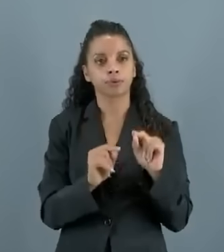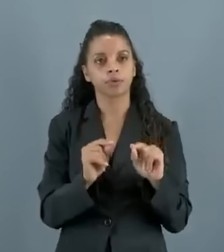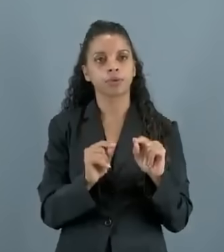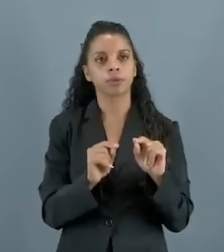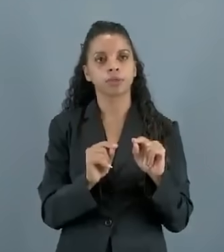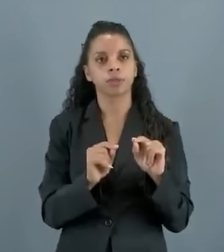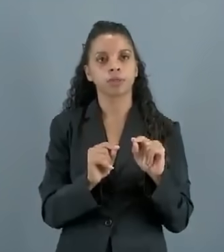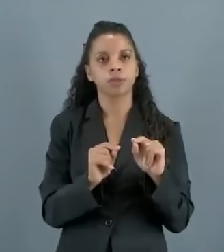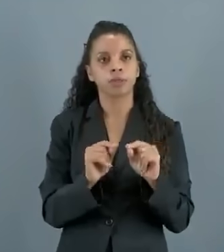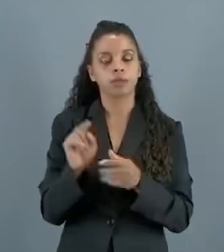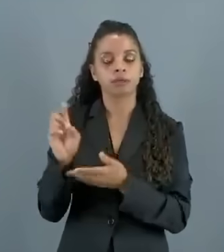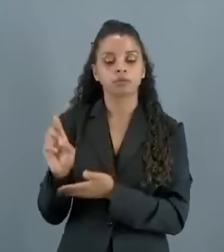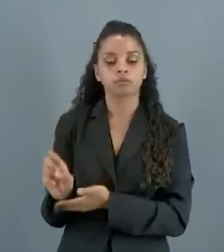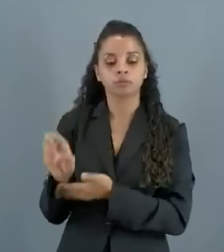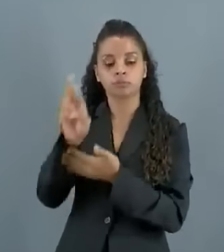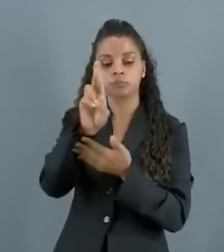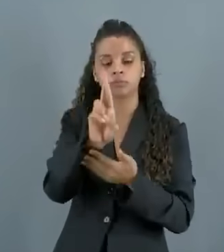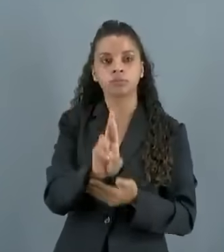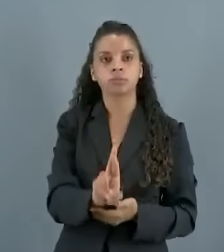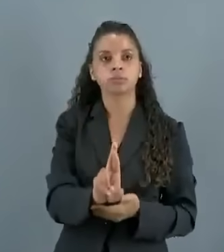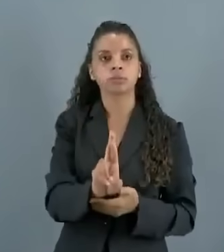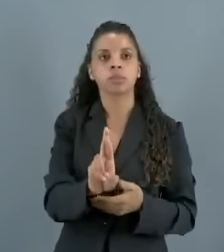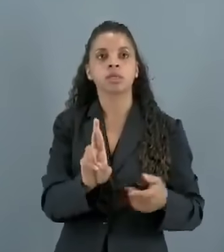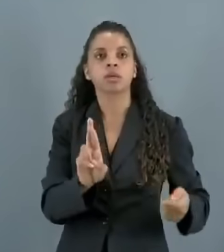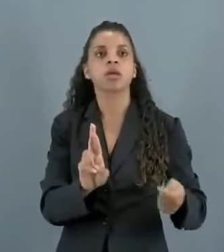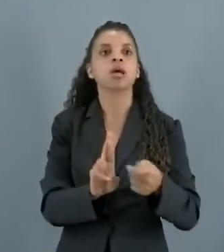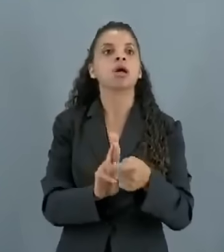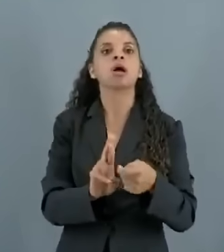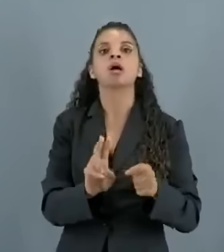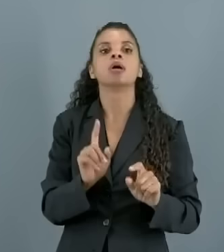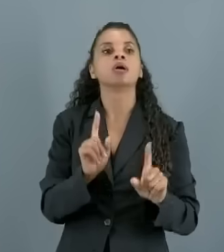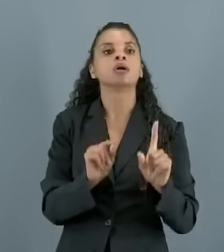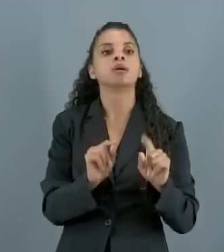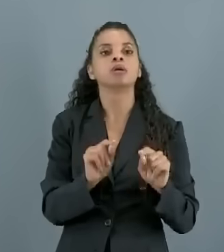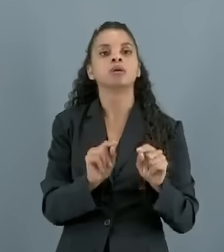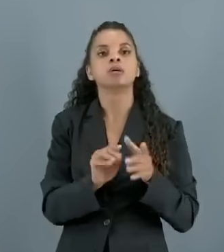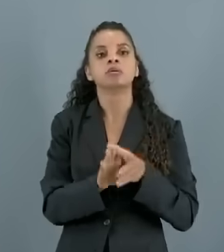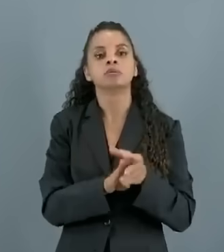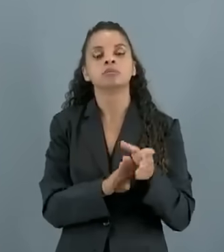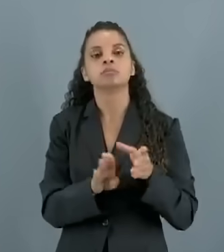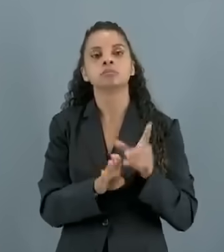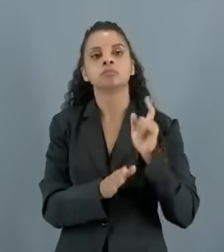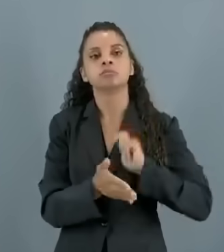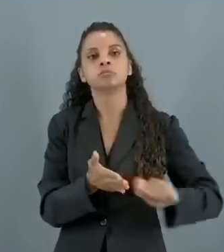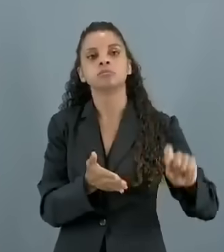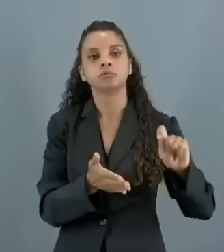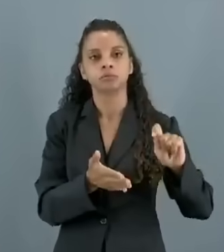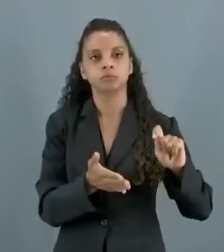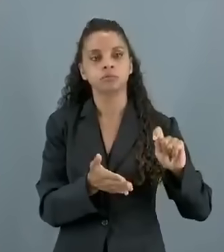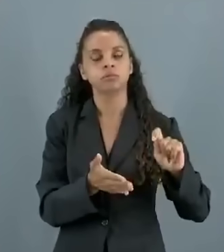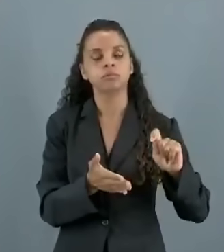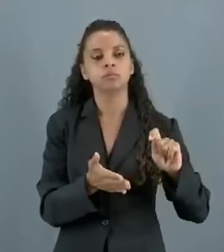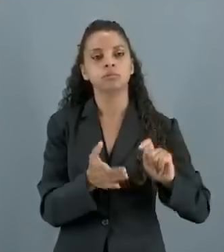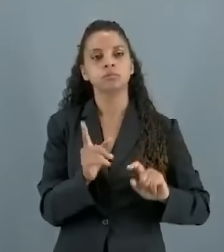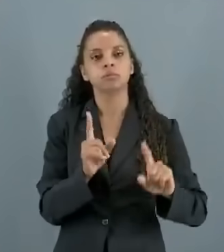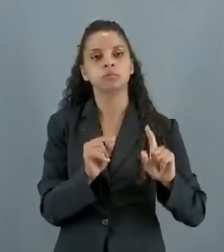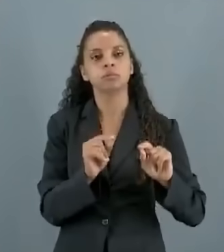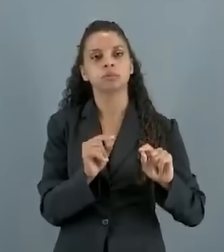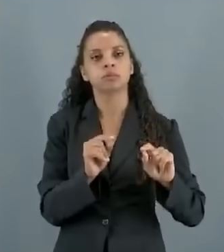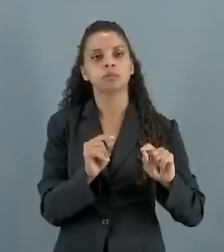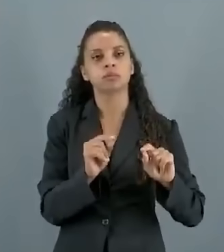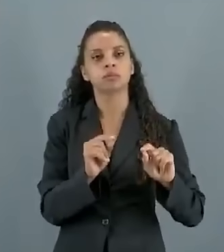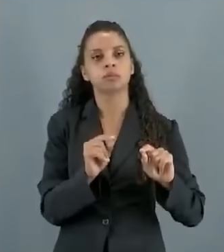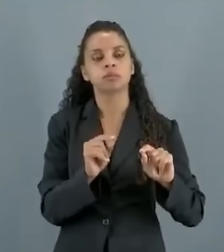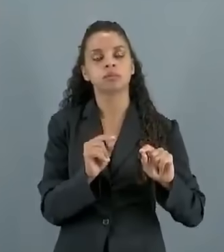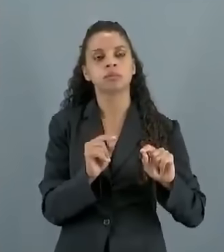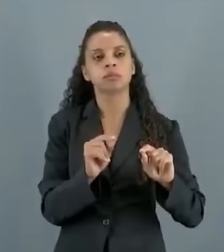Geral da União. E o corregedor orientou, oficiou ao